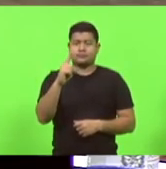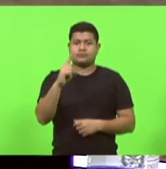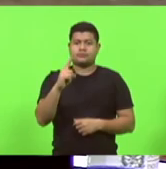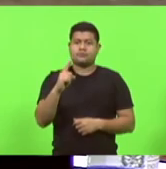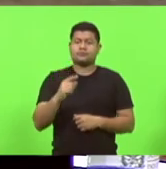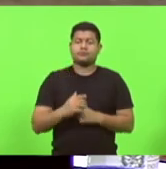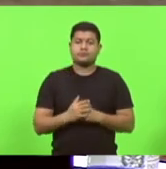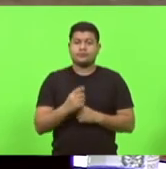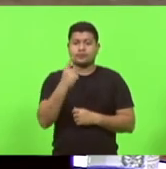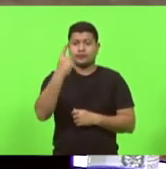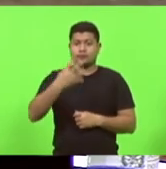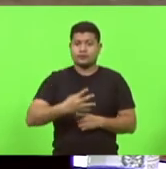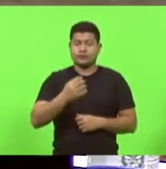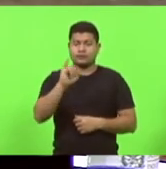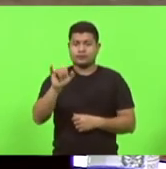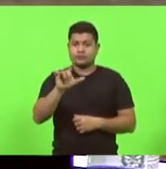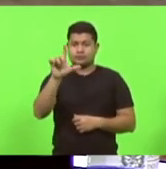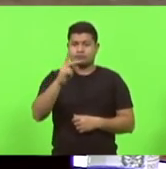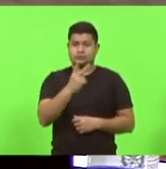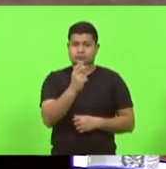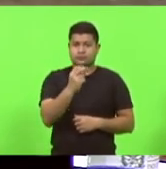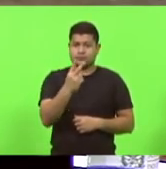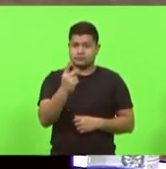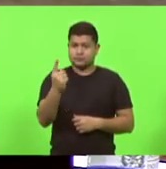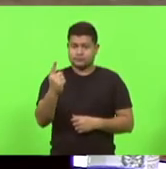realizada no dia 14 de julho de 2021.